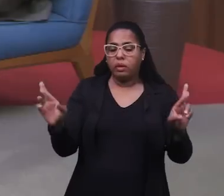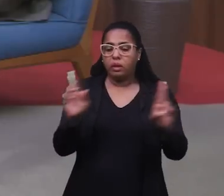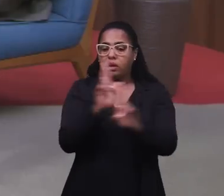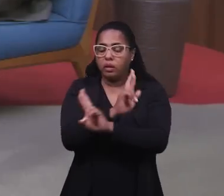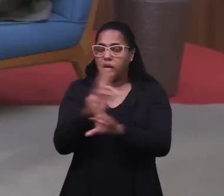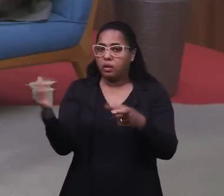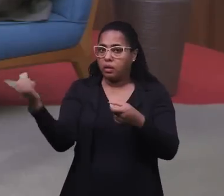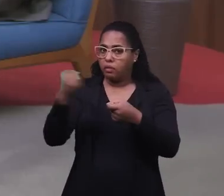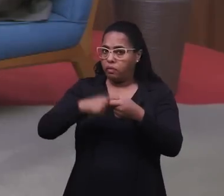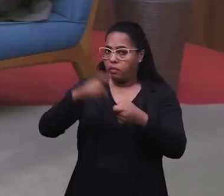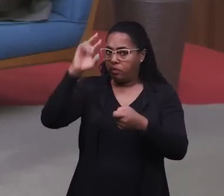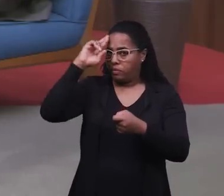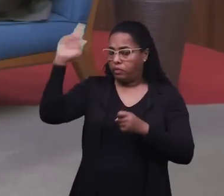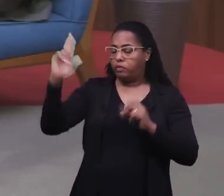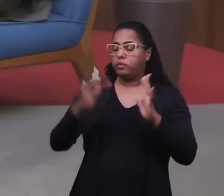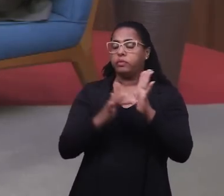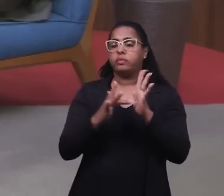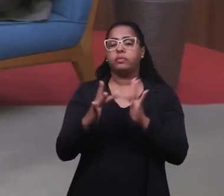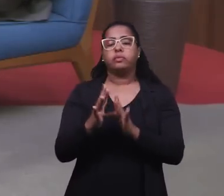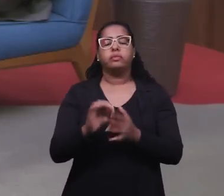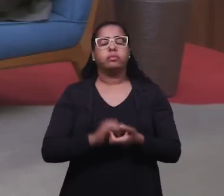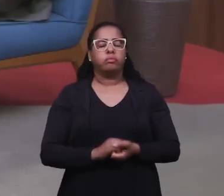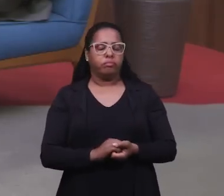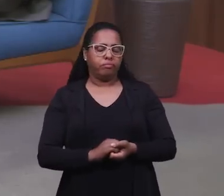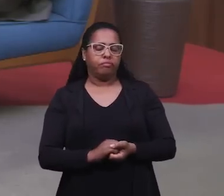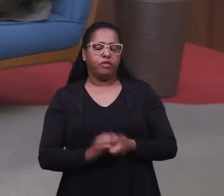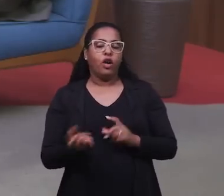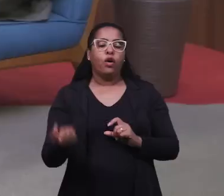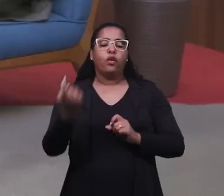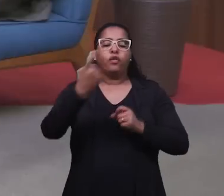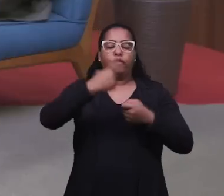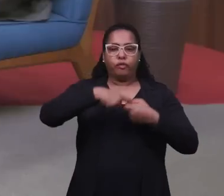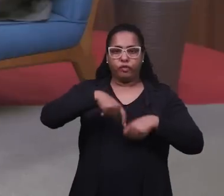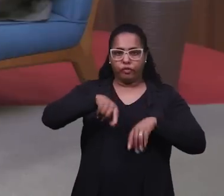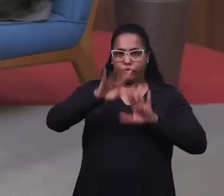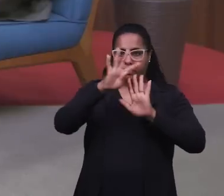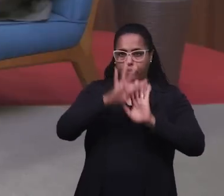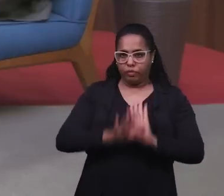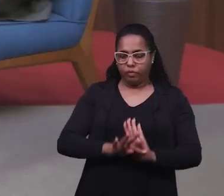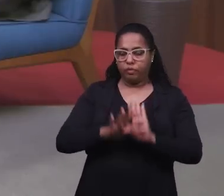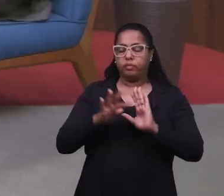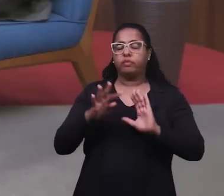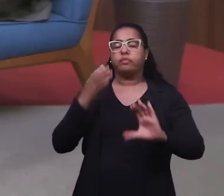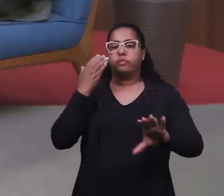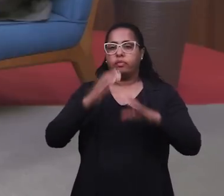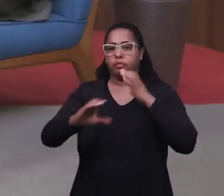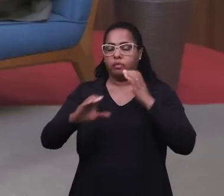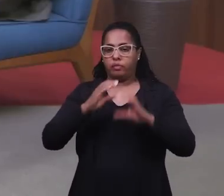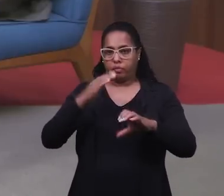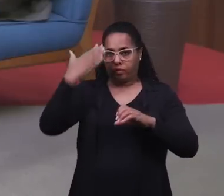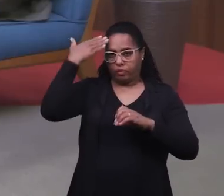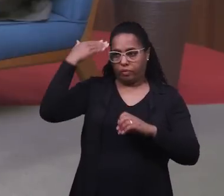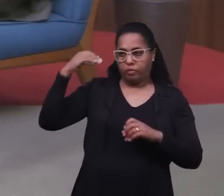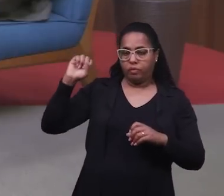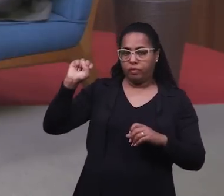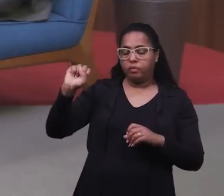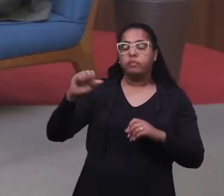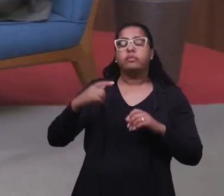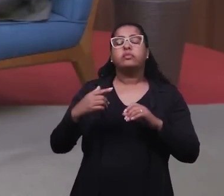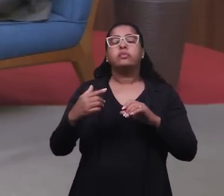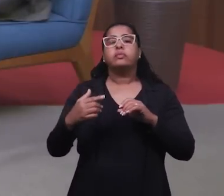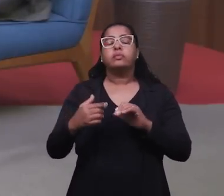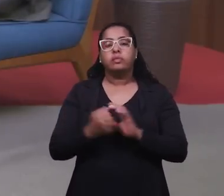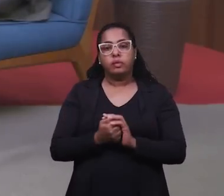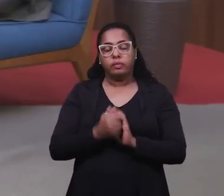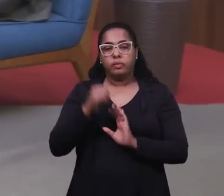profecias acerca da volta de Jesus. Mas vamos voltar aqui para o livro de Cantares de Salomão, que tem sido objeto de estudo nosso, e nós vamos